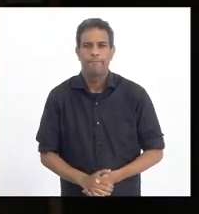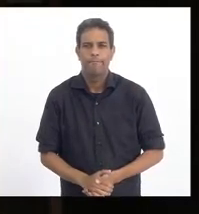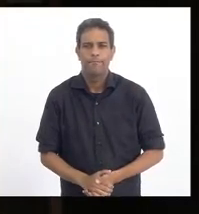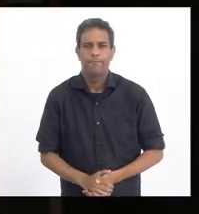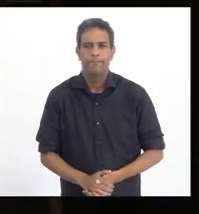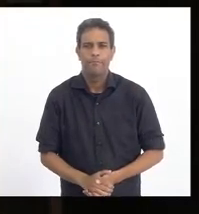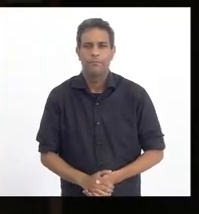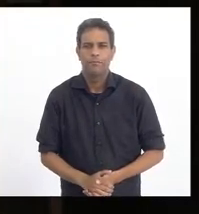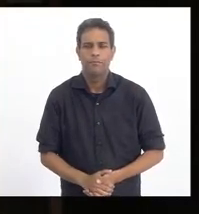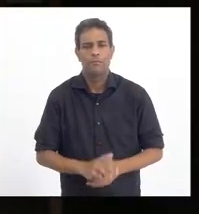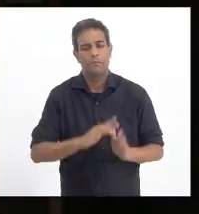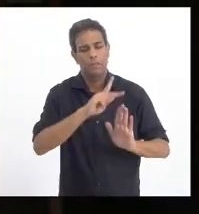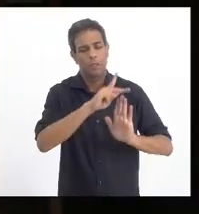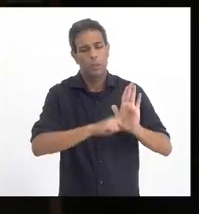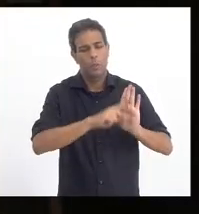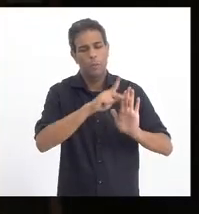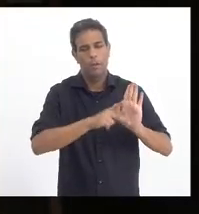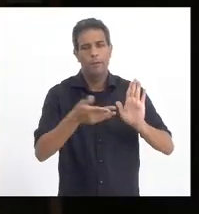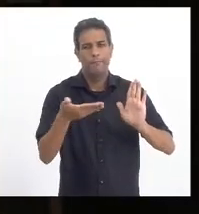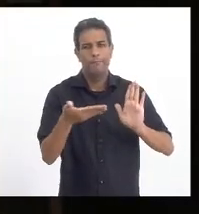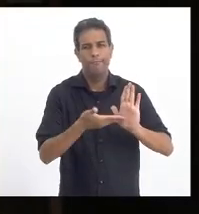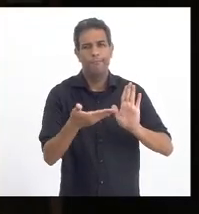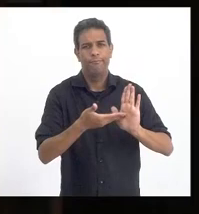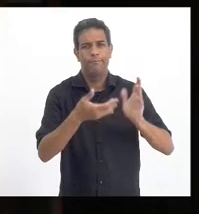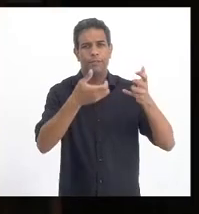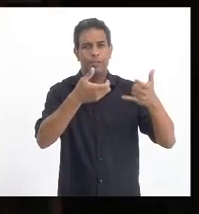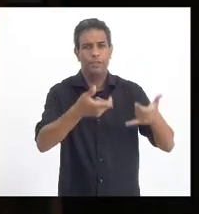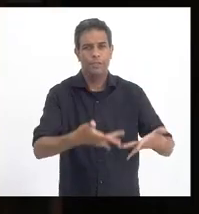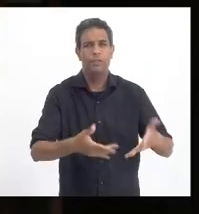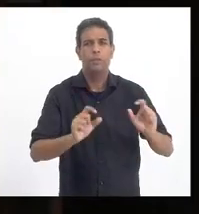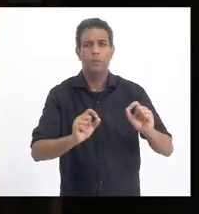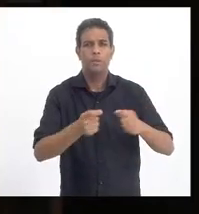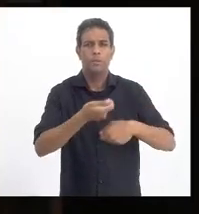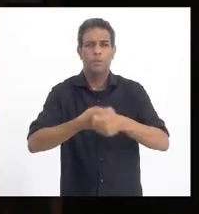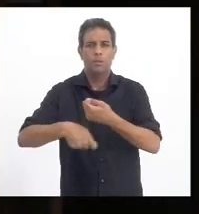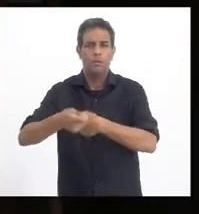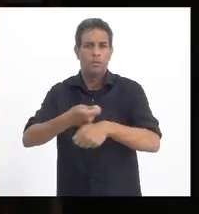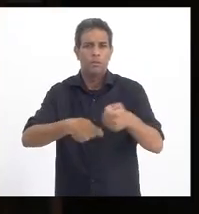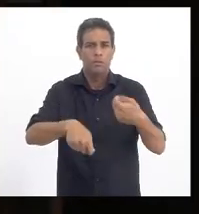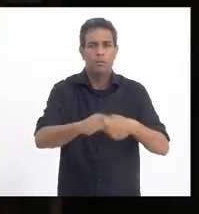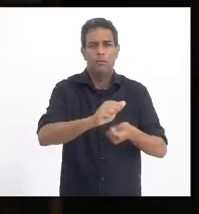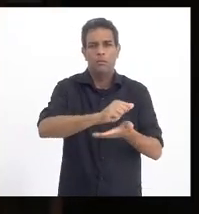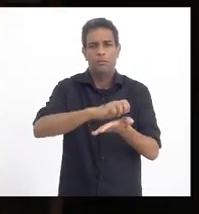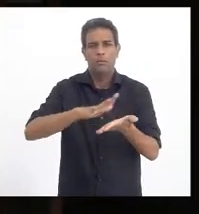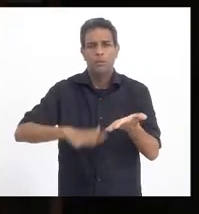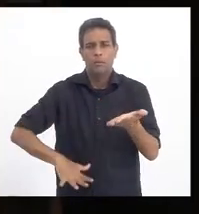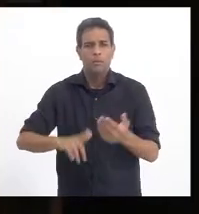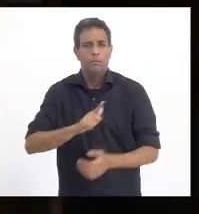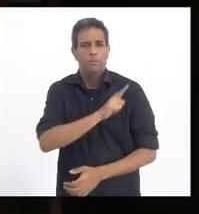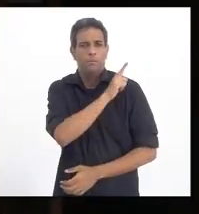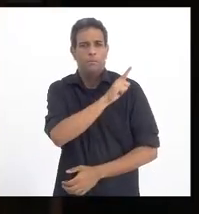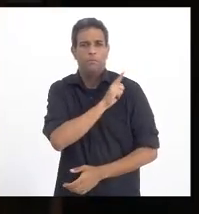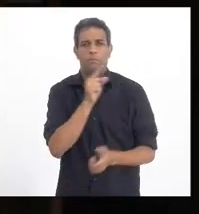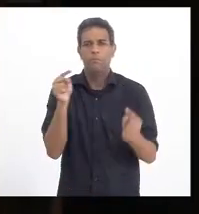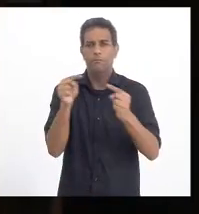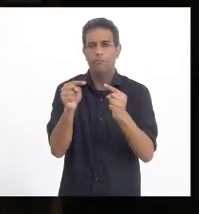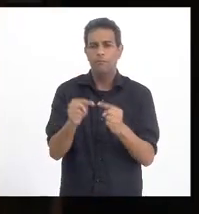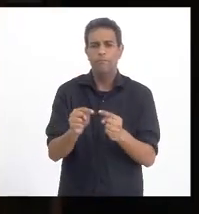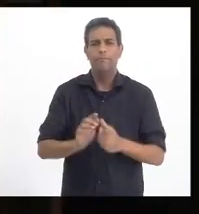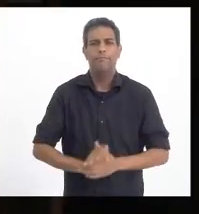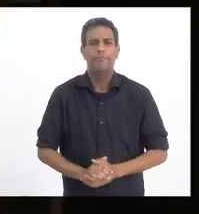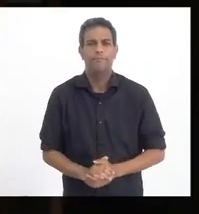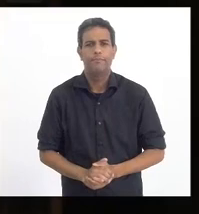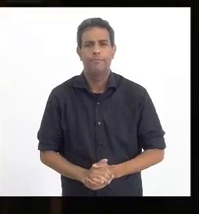E aí o projeto continua falando da questão da administração das atividades procedimento de gestão isso aqui foi